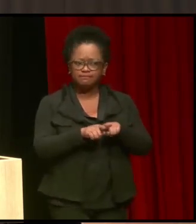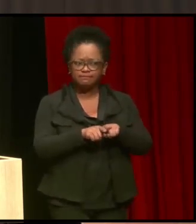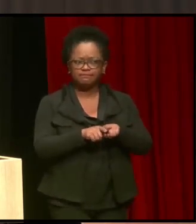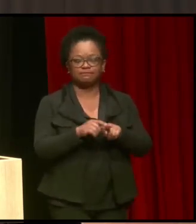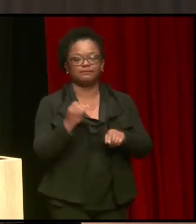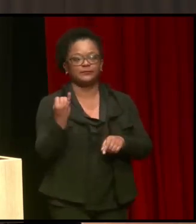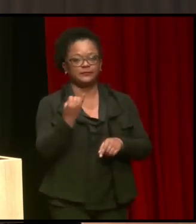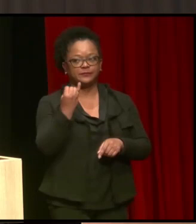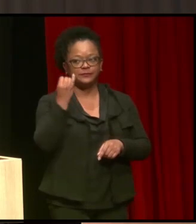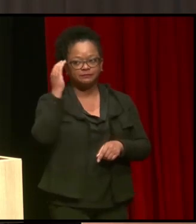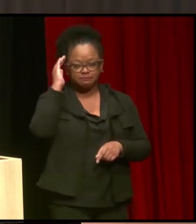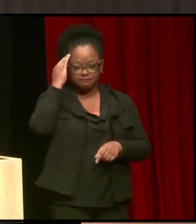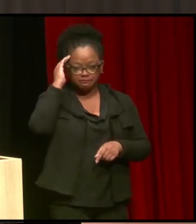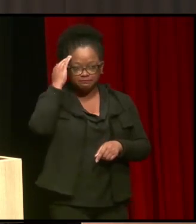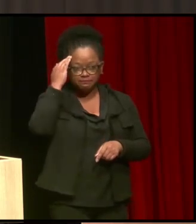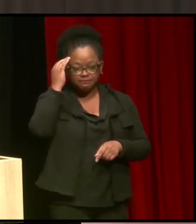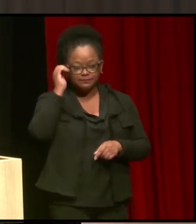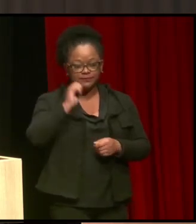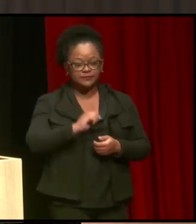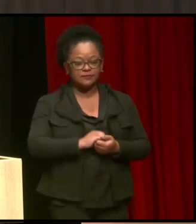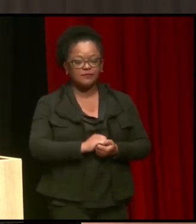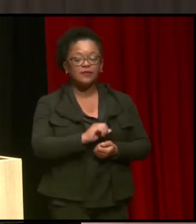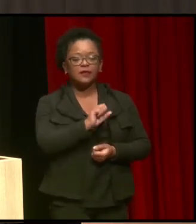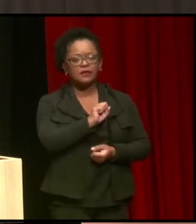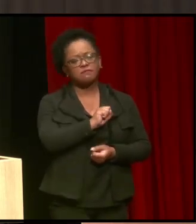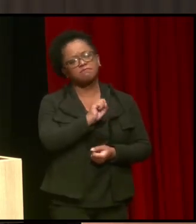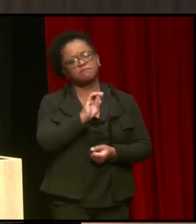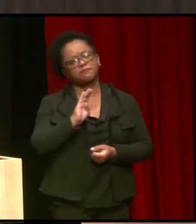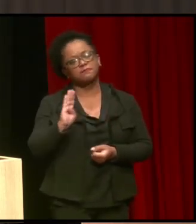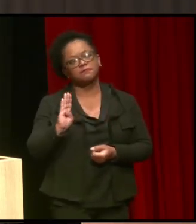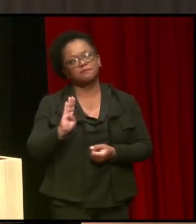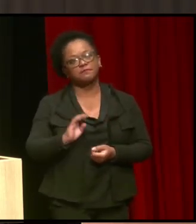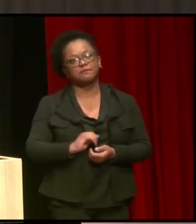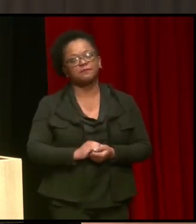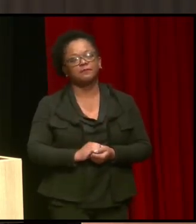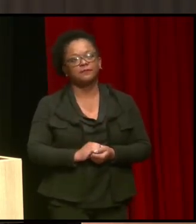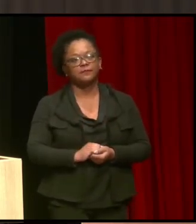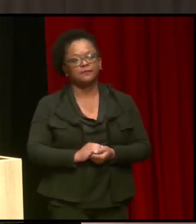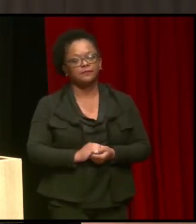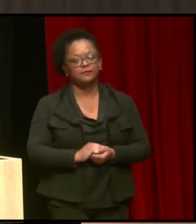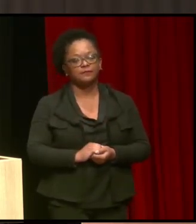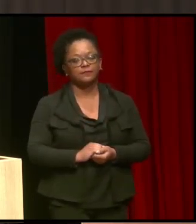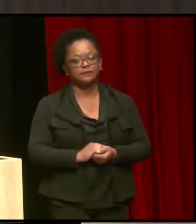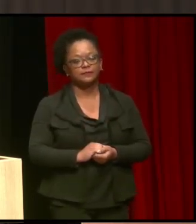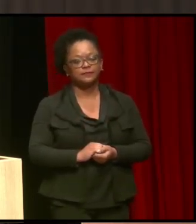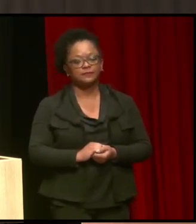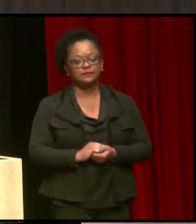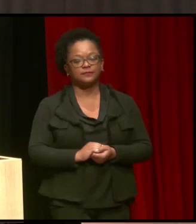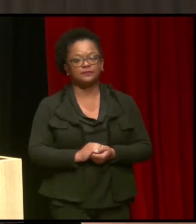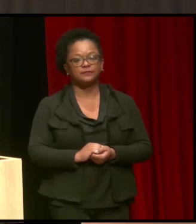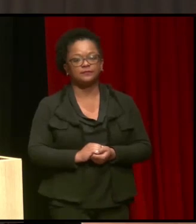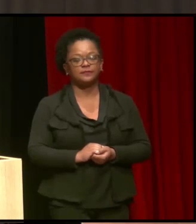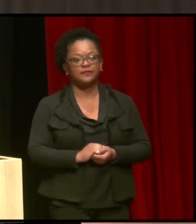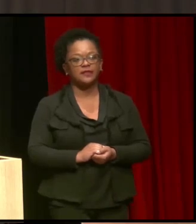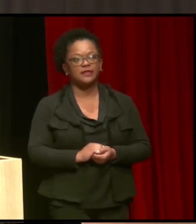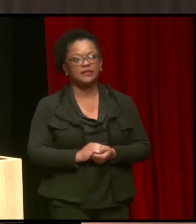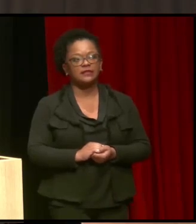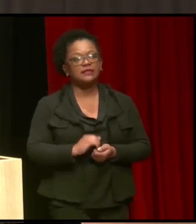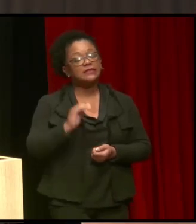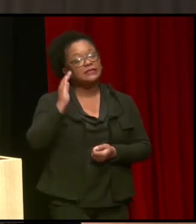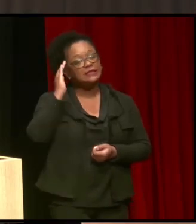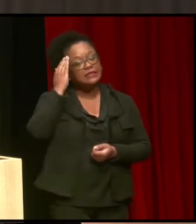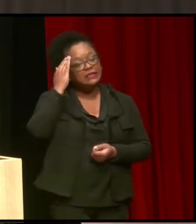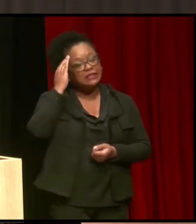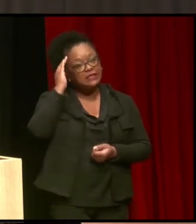na vida, na sociedade bíblica e na Bíblia, a gente é bom entender o que é atividade